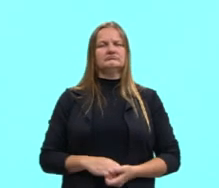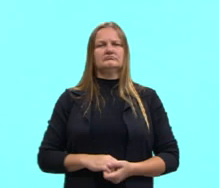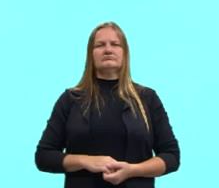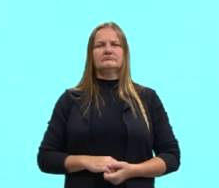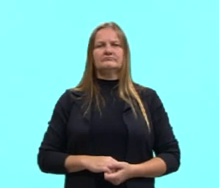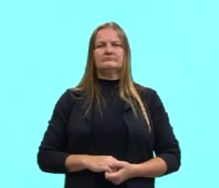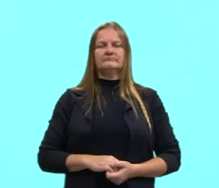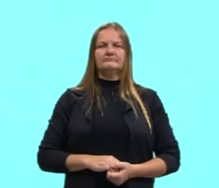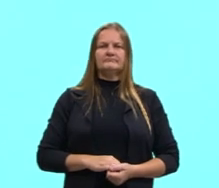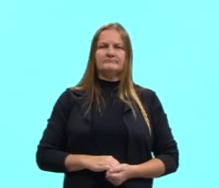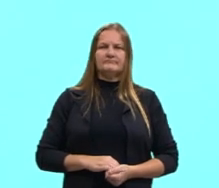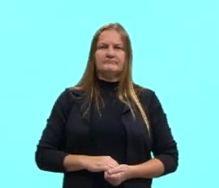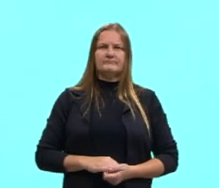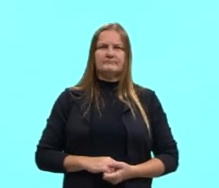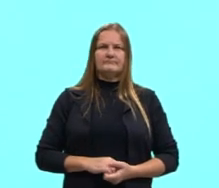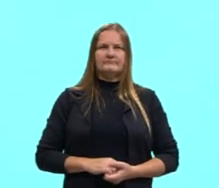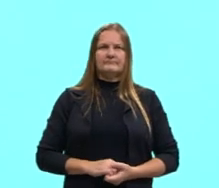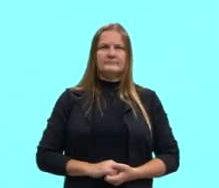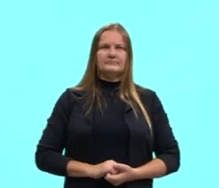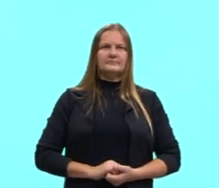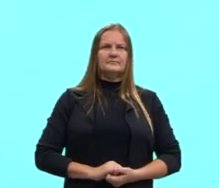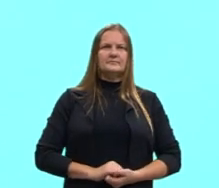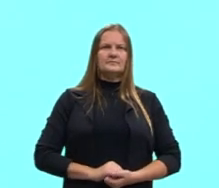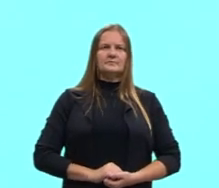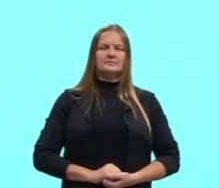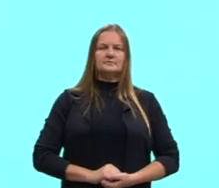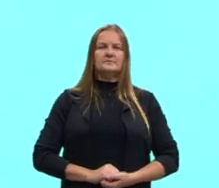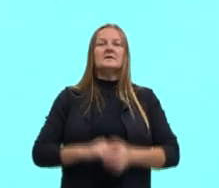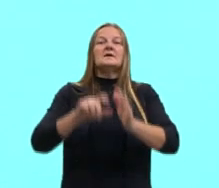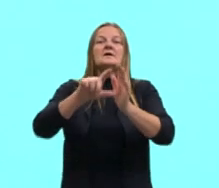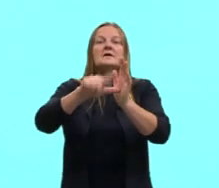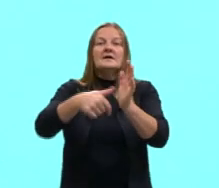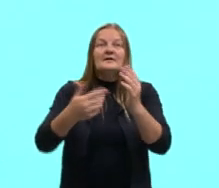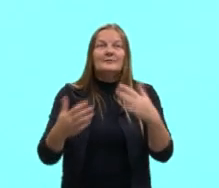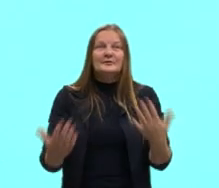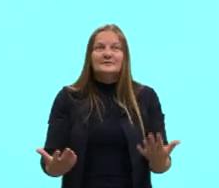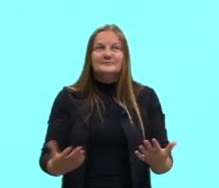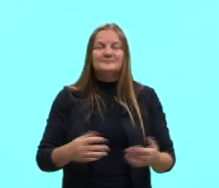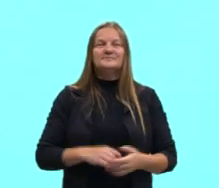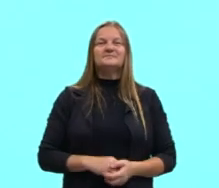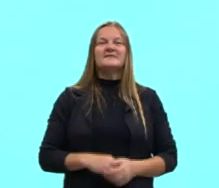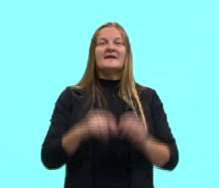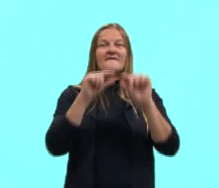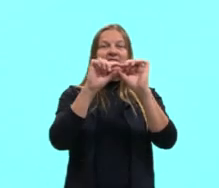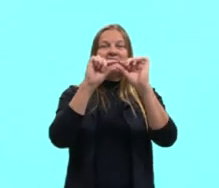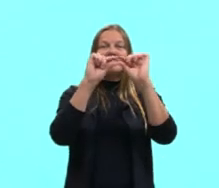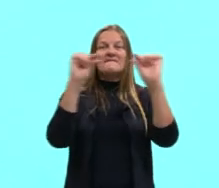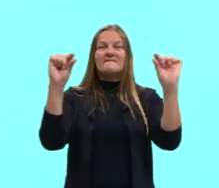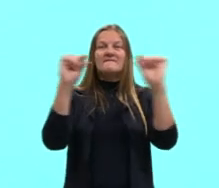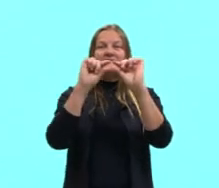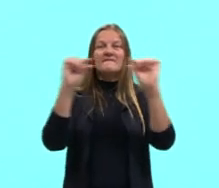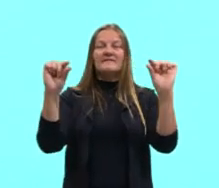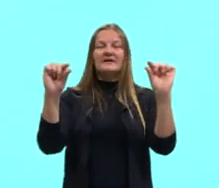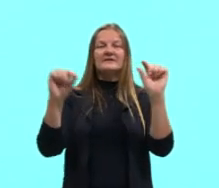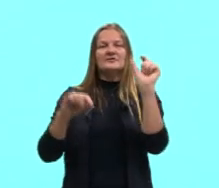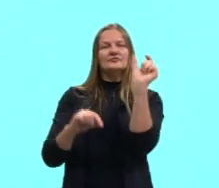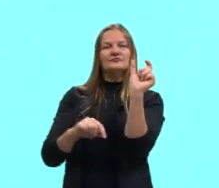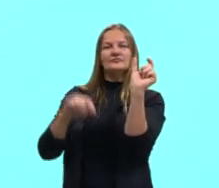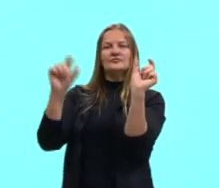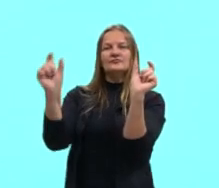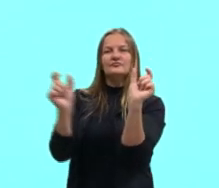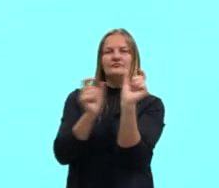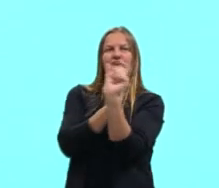alterar valor de sentido bom e depois e a frase poderia ter inversão de ordem